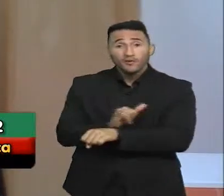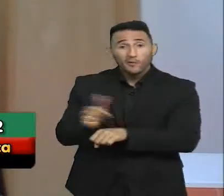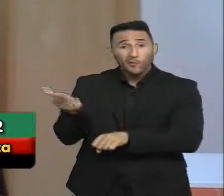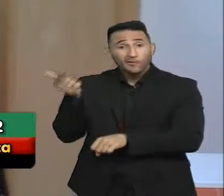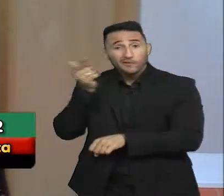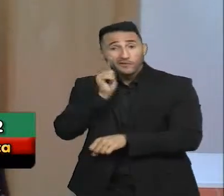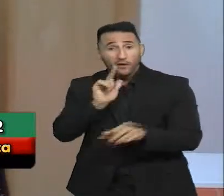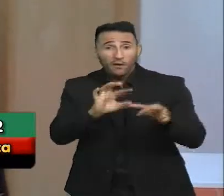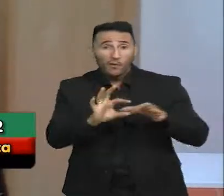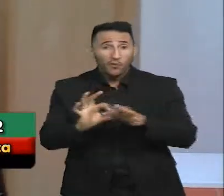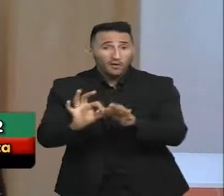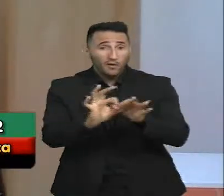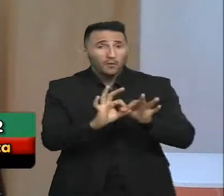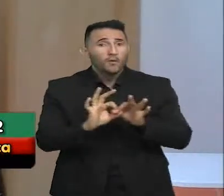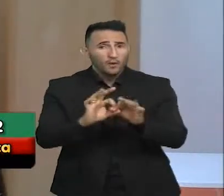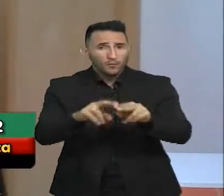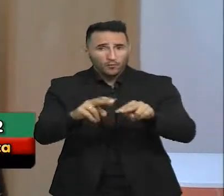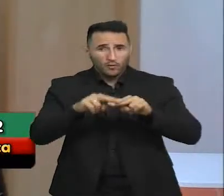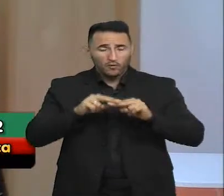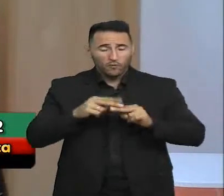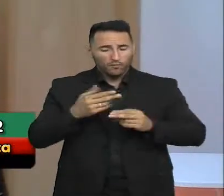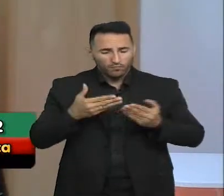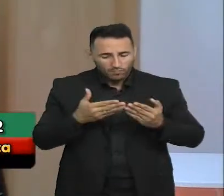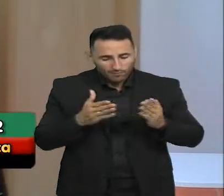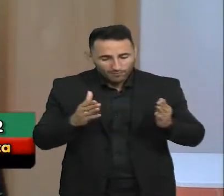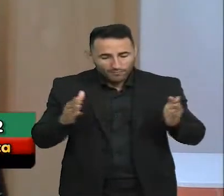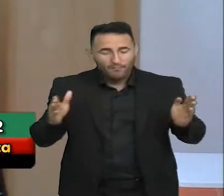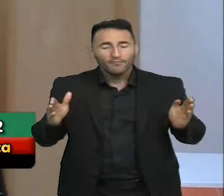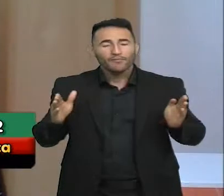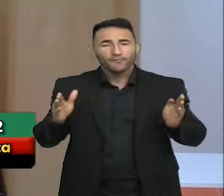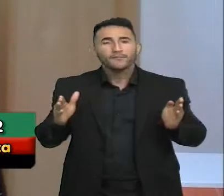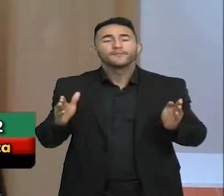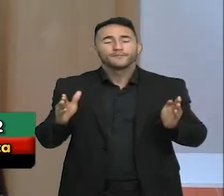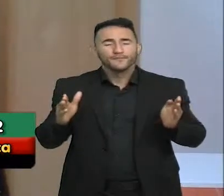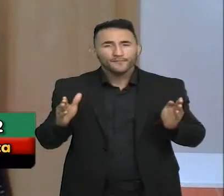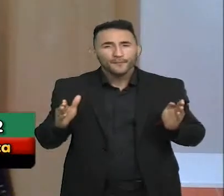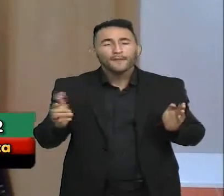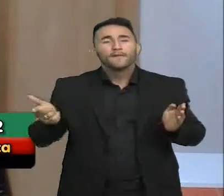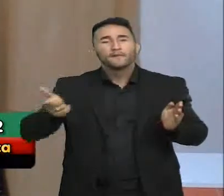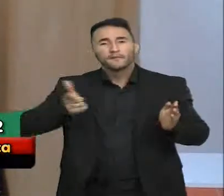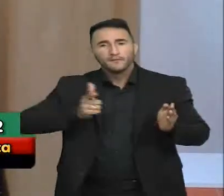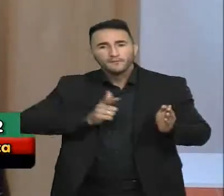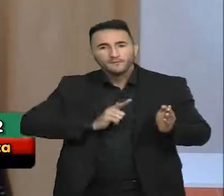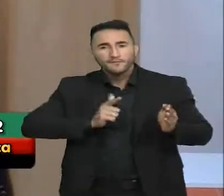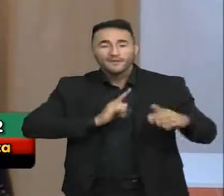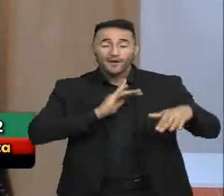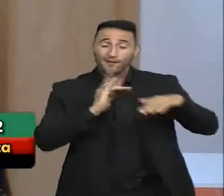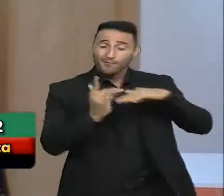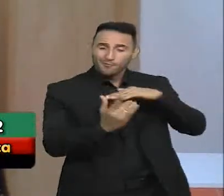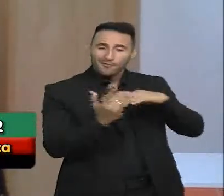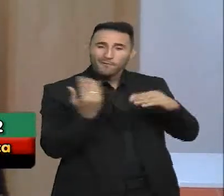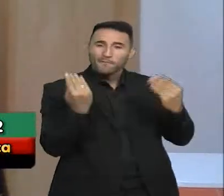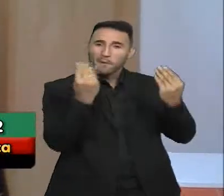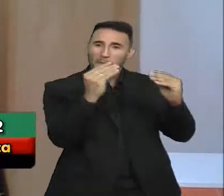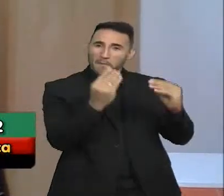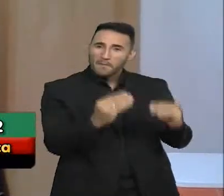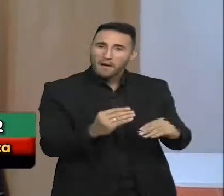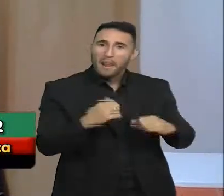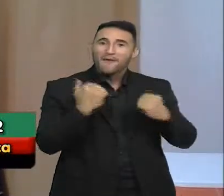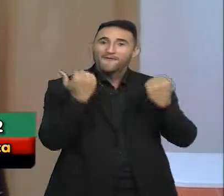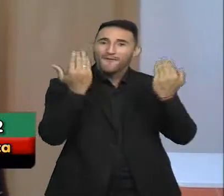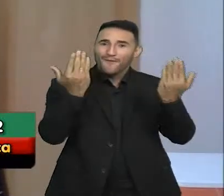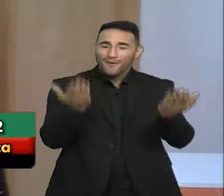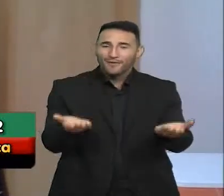une. Então, nós estamos aqui de portas abertas, né, para que tenha as redes sociais, está lá, né, na fora, no